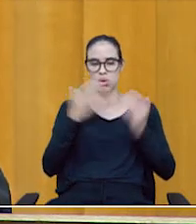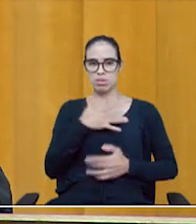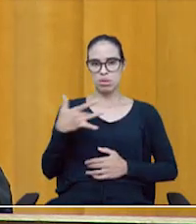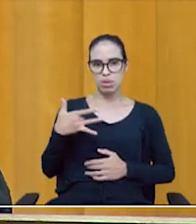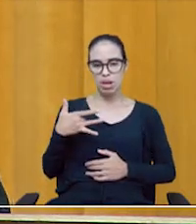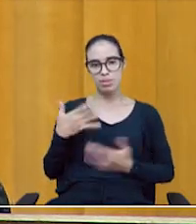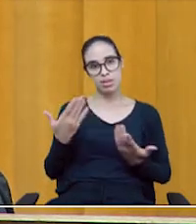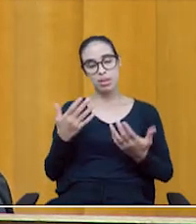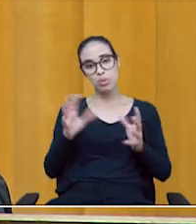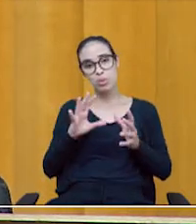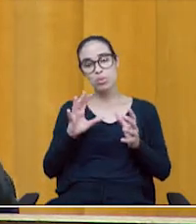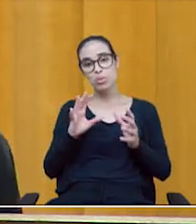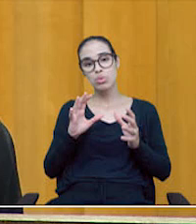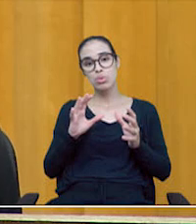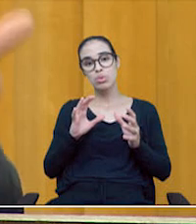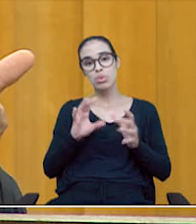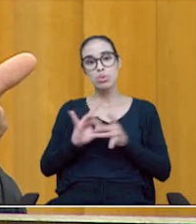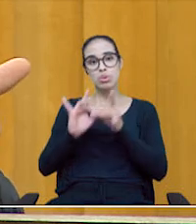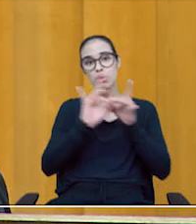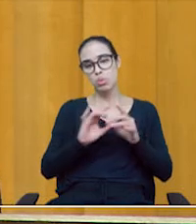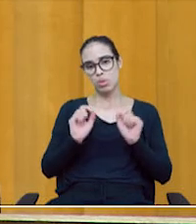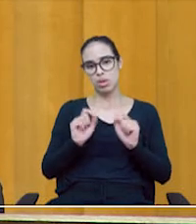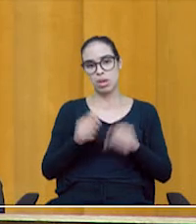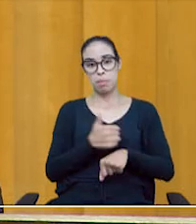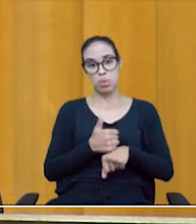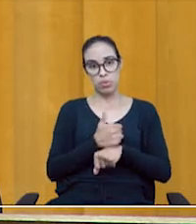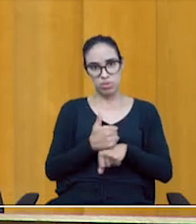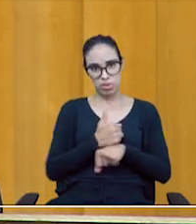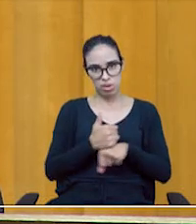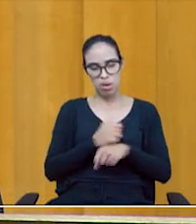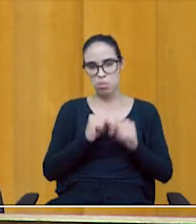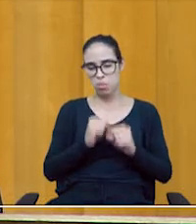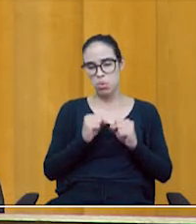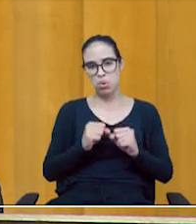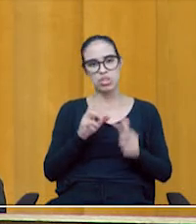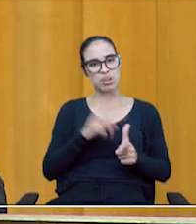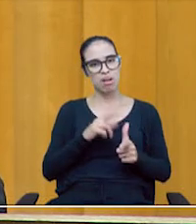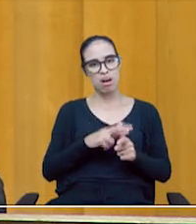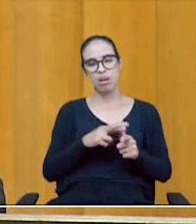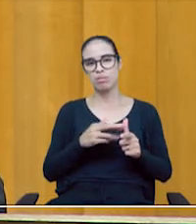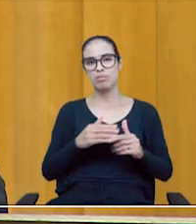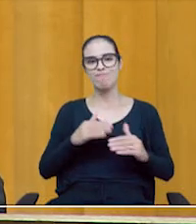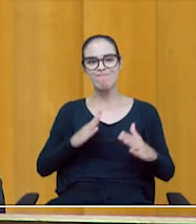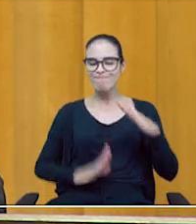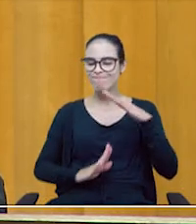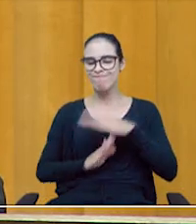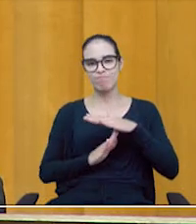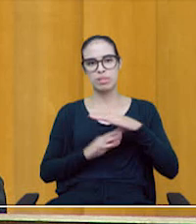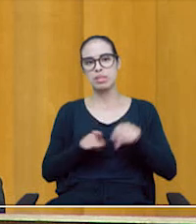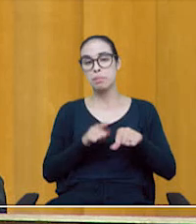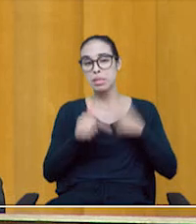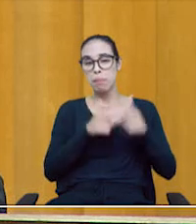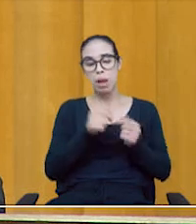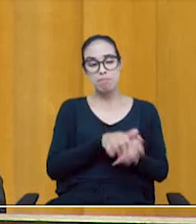quebra-cabeça, de carreira estagnada, tendencialmente desmotivadora, com cargas de trabalho crescentes, com riscos de